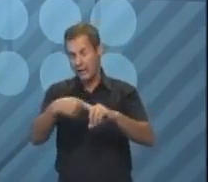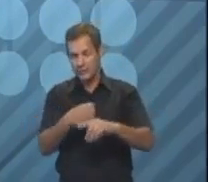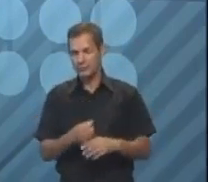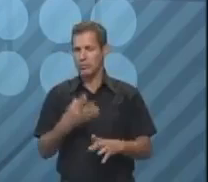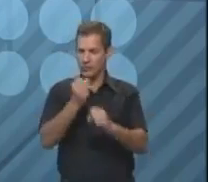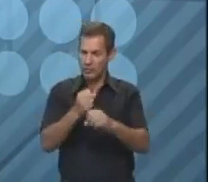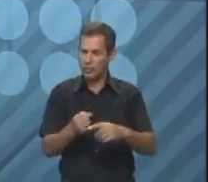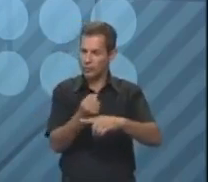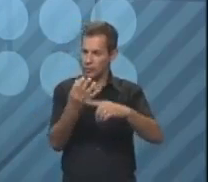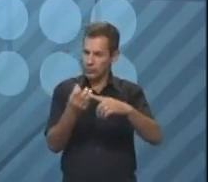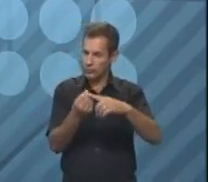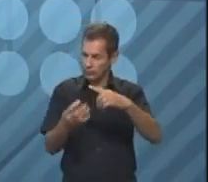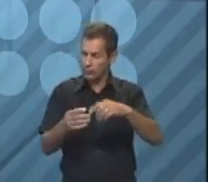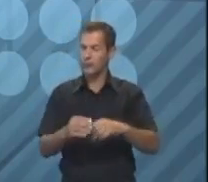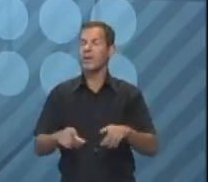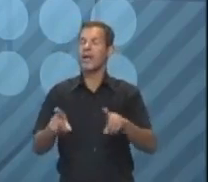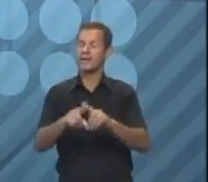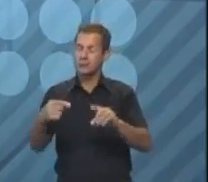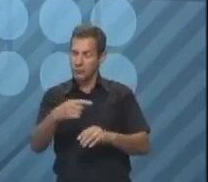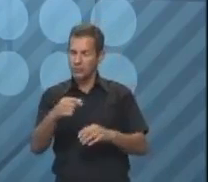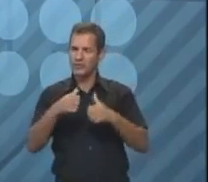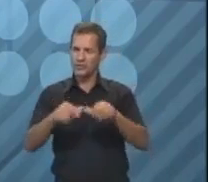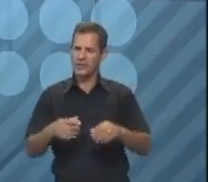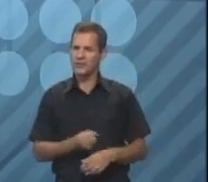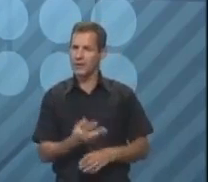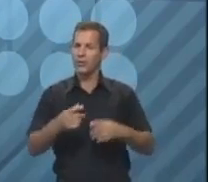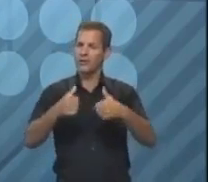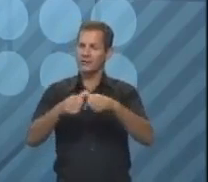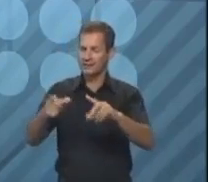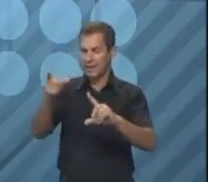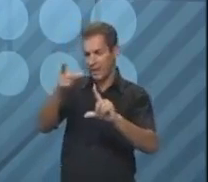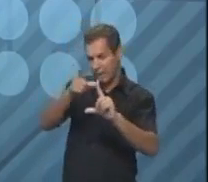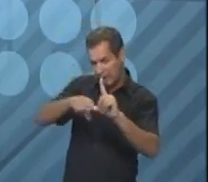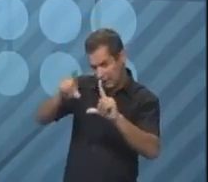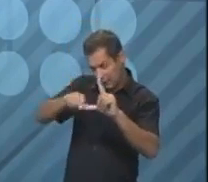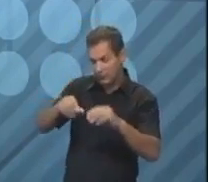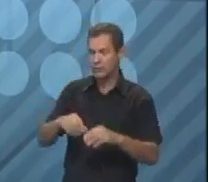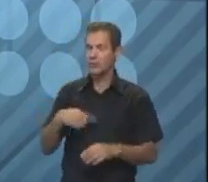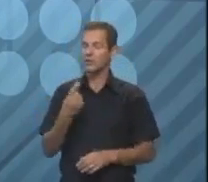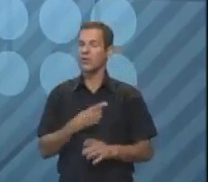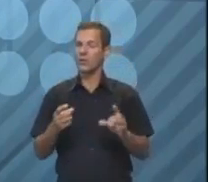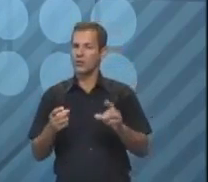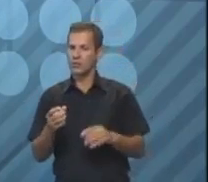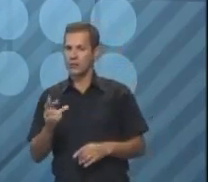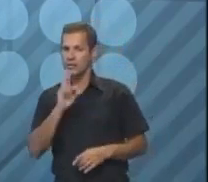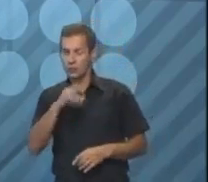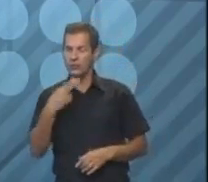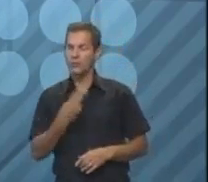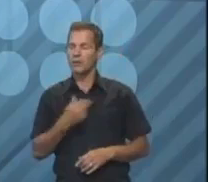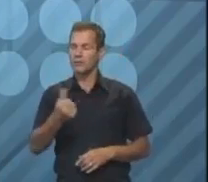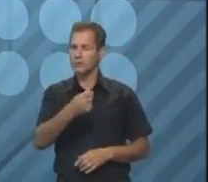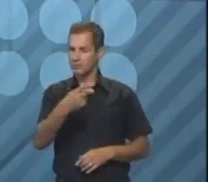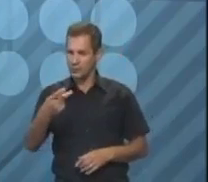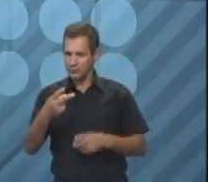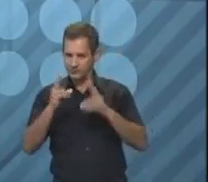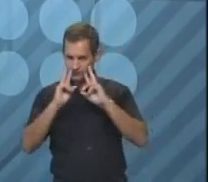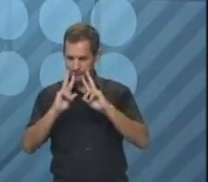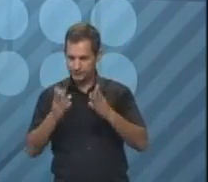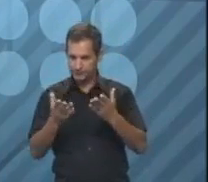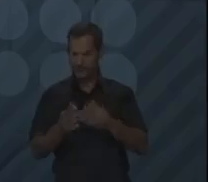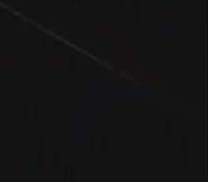e diminui. Assim você acha o volume que está entre essas duas funções. E com isso a gente resolve a nossa primeira situação